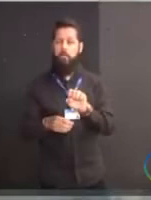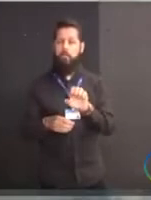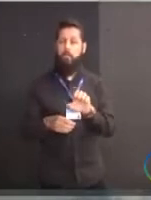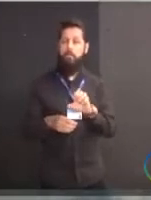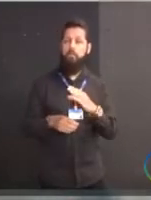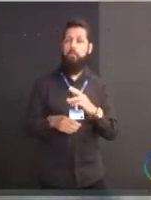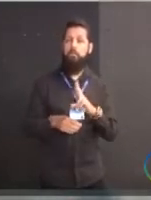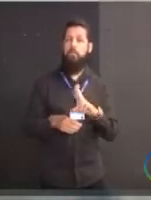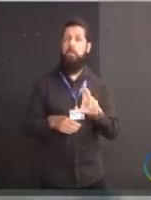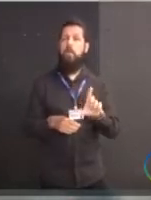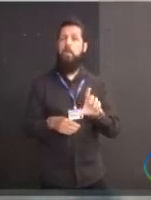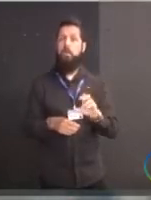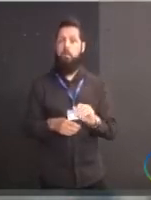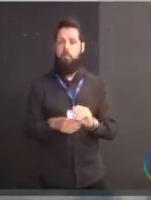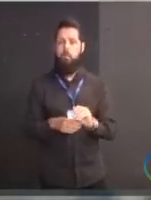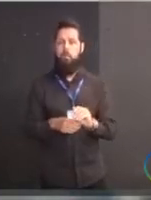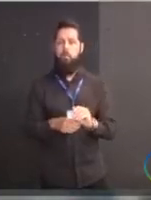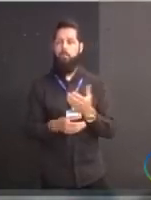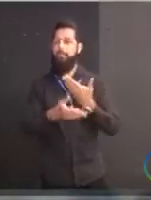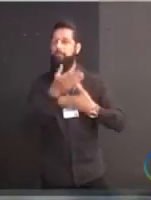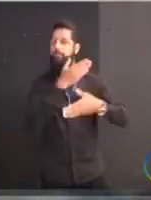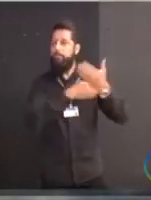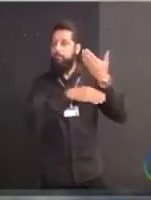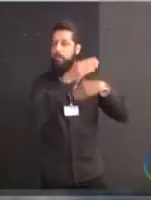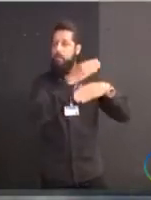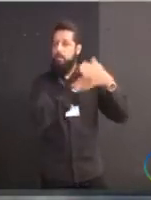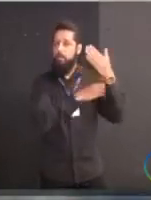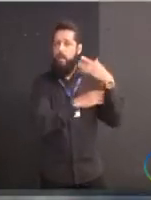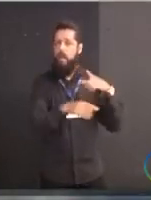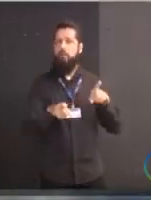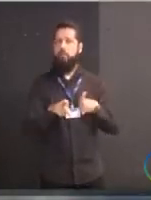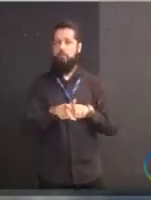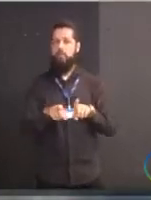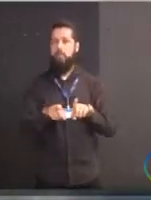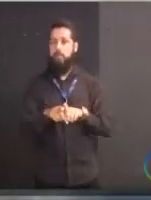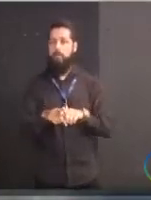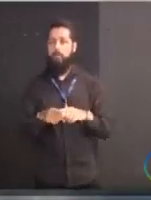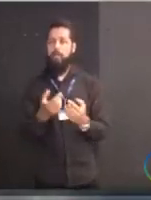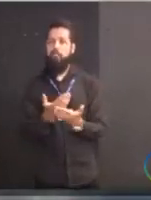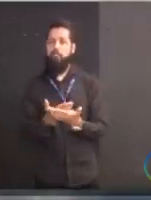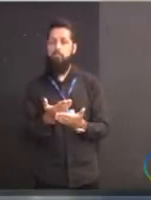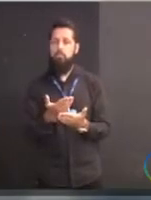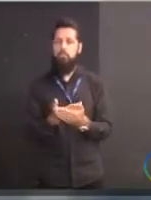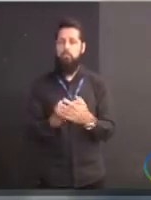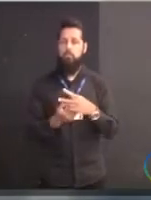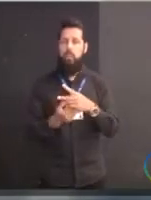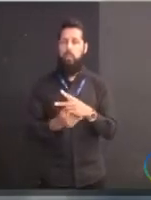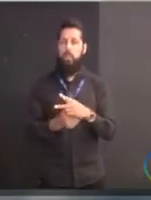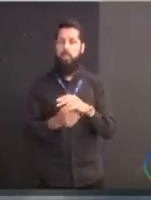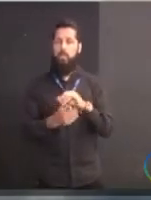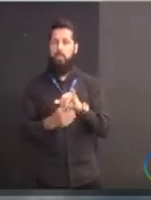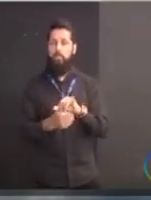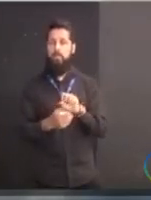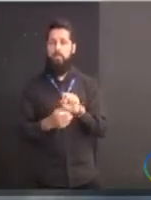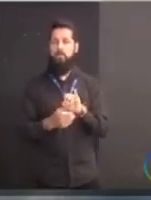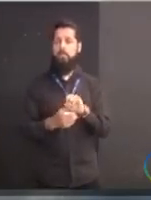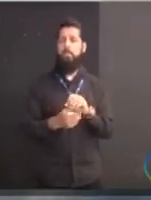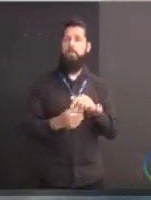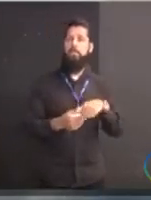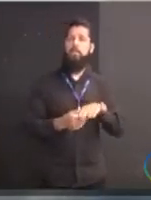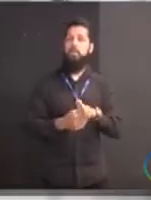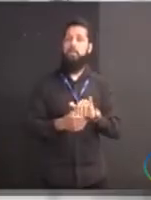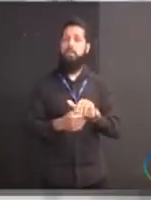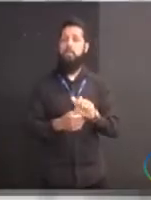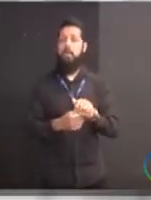uma psicologia muito avançada, que deu origem à psiquiatria, que deu nascimento